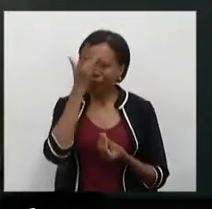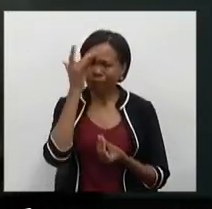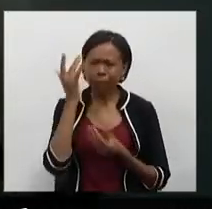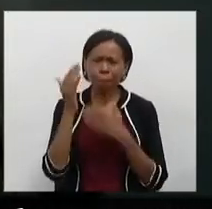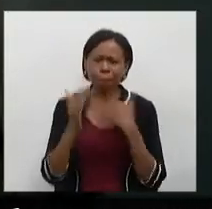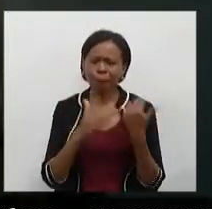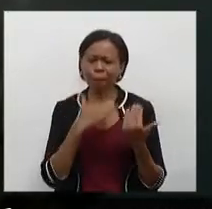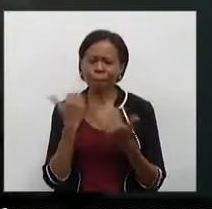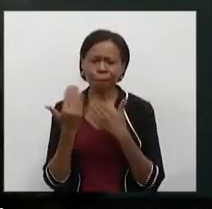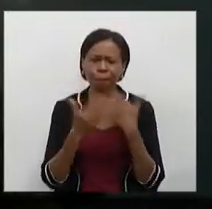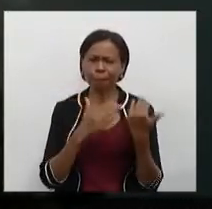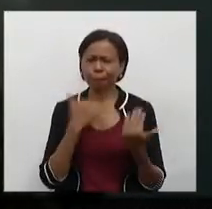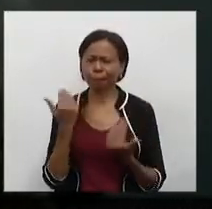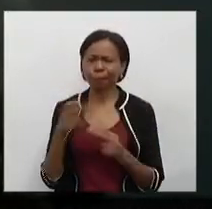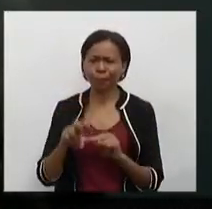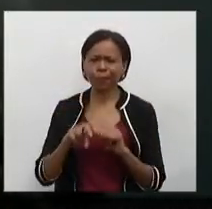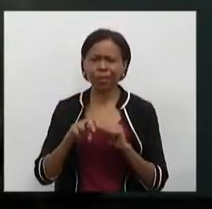erros